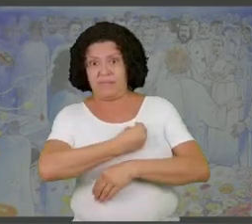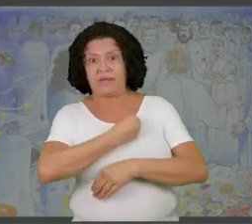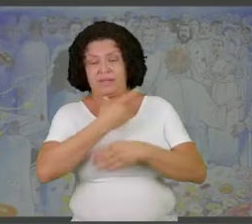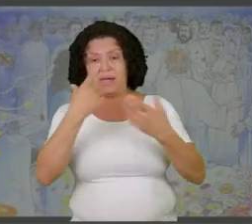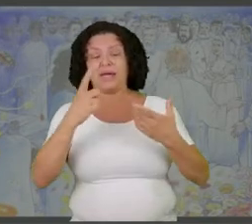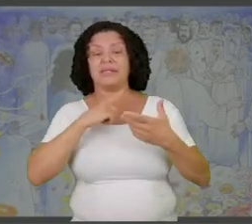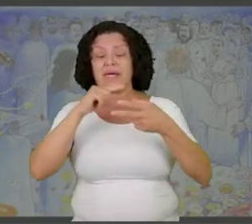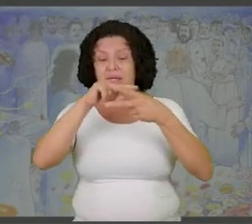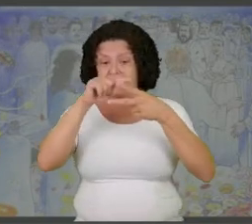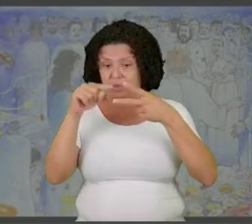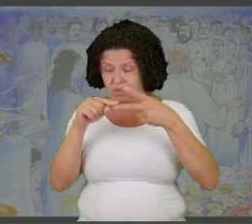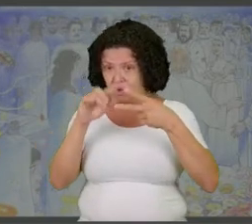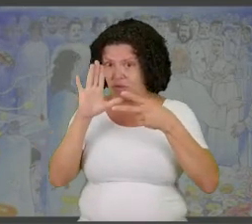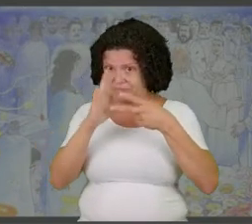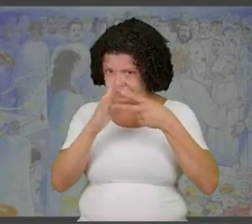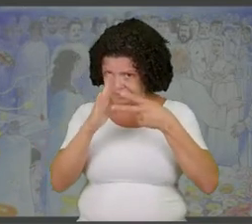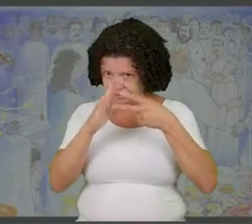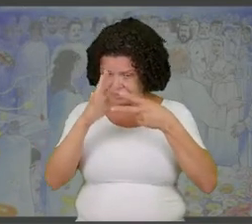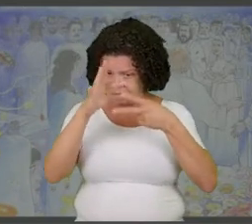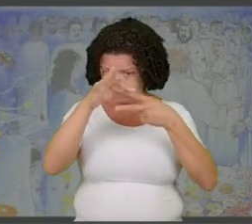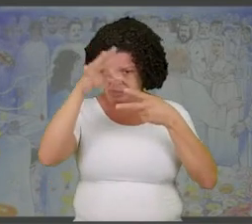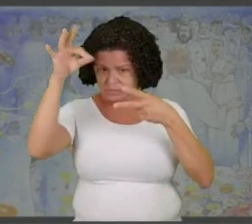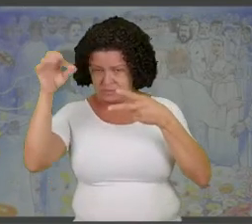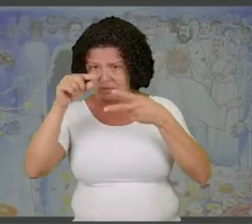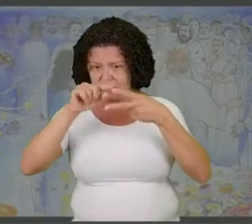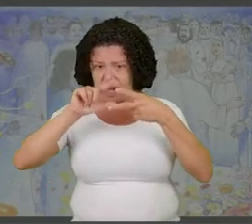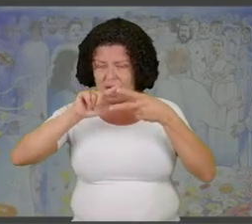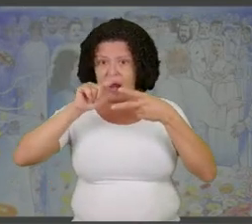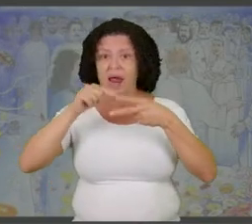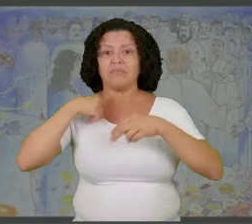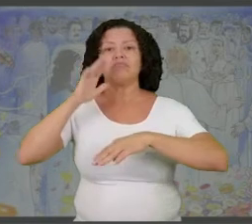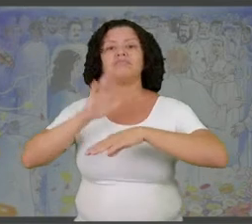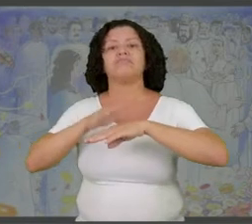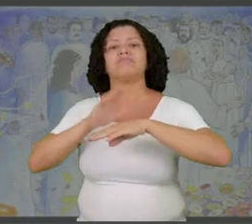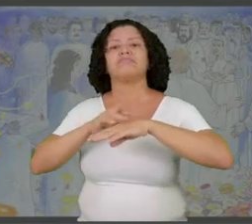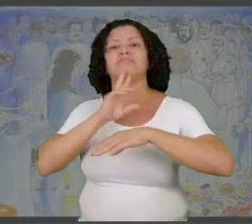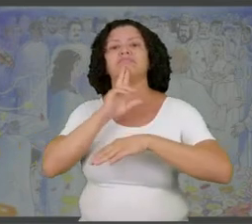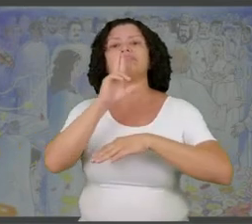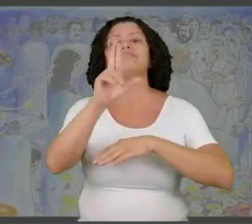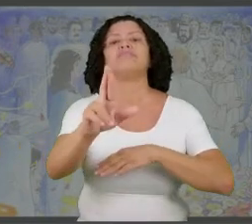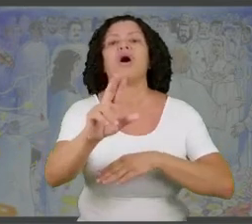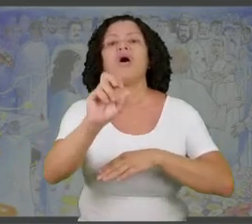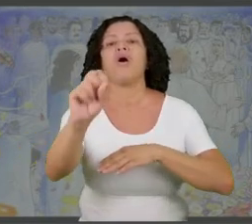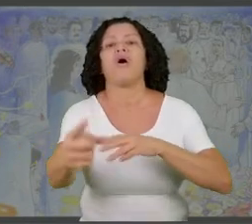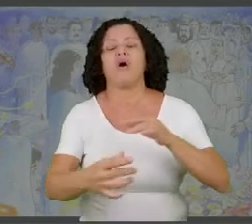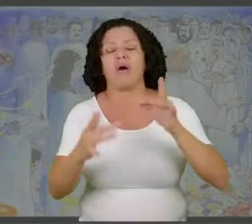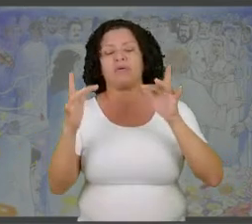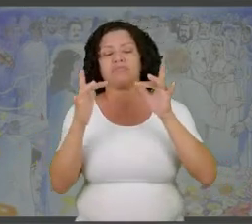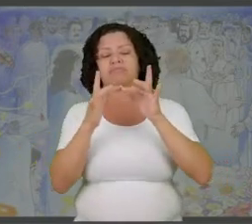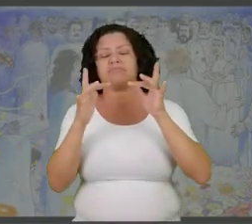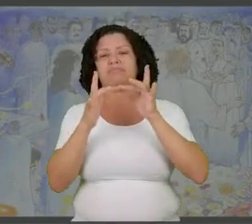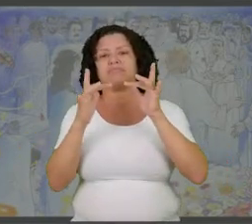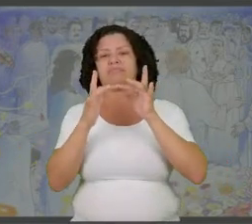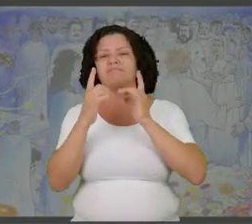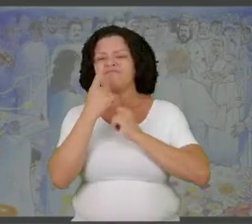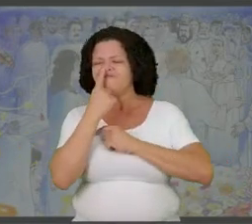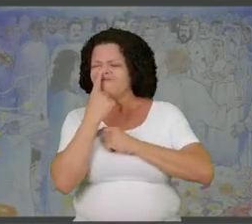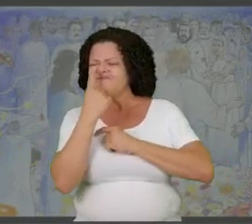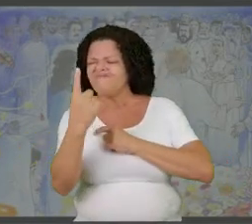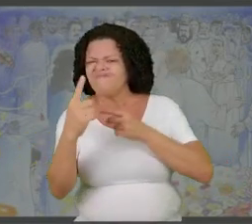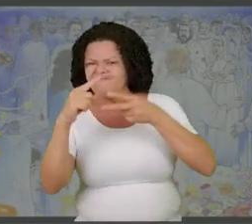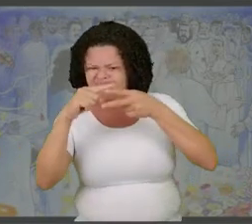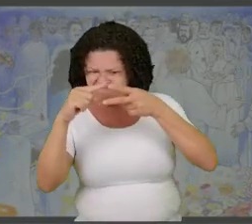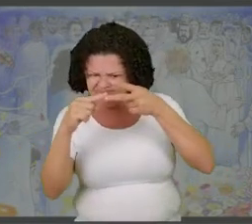E temos duas aqui destacadas: a lei de ação e reação e a lei de sintonia ou afinidade. De